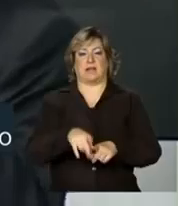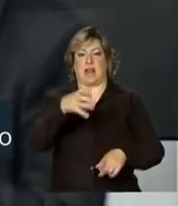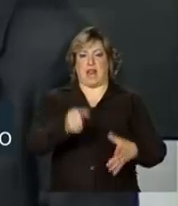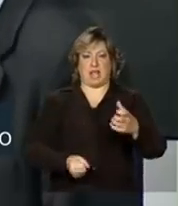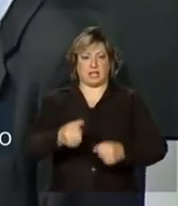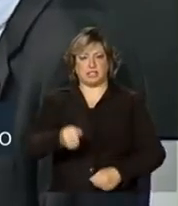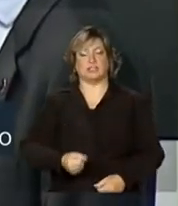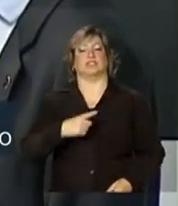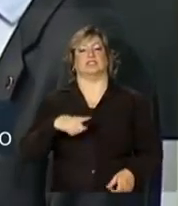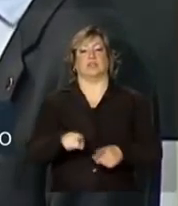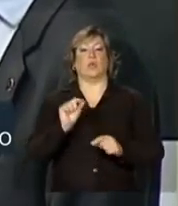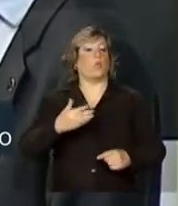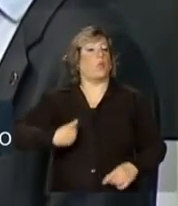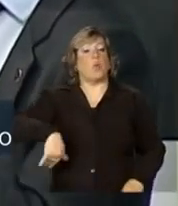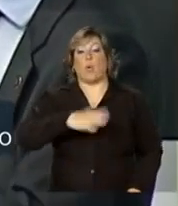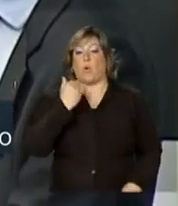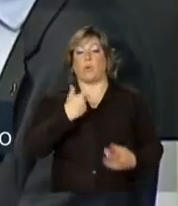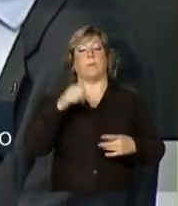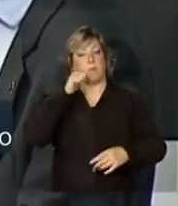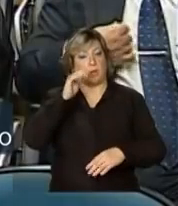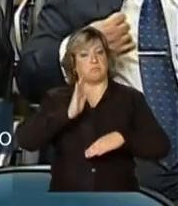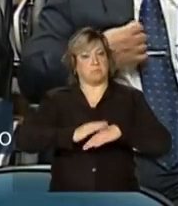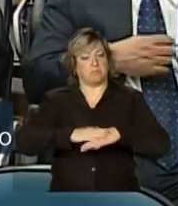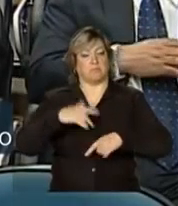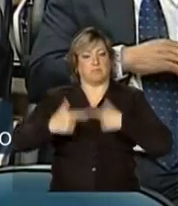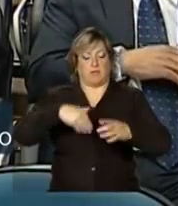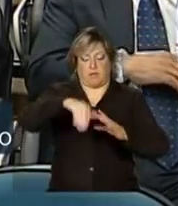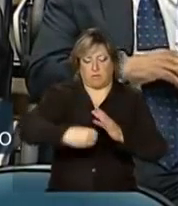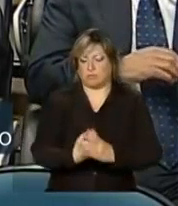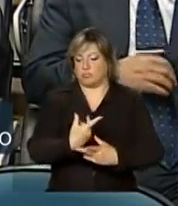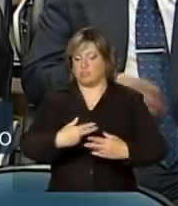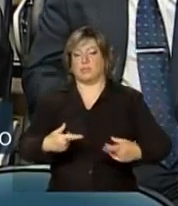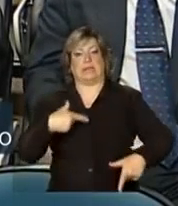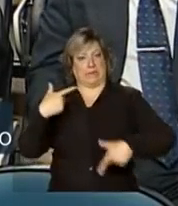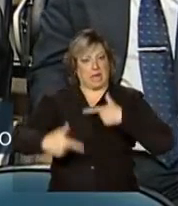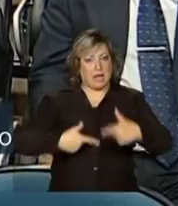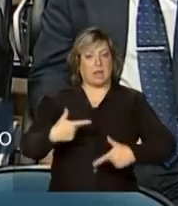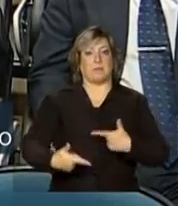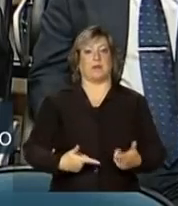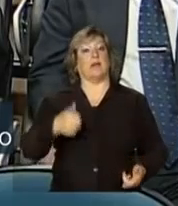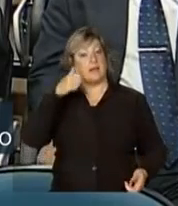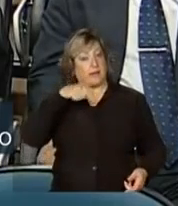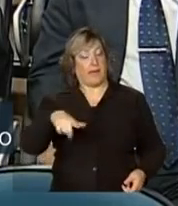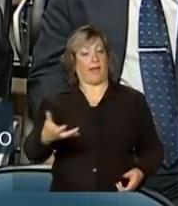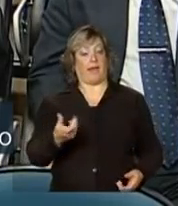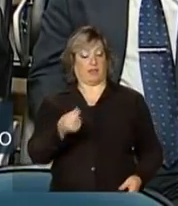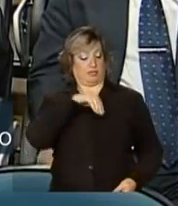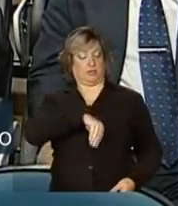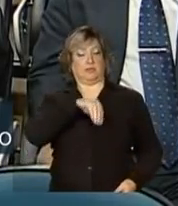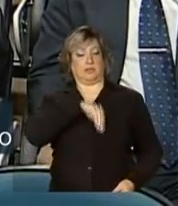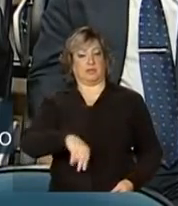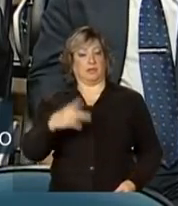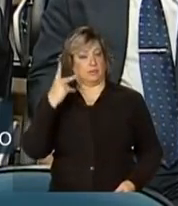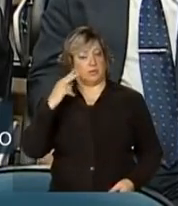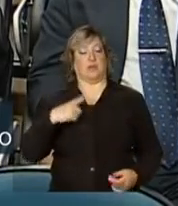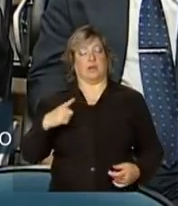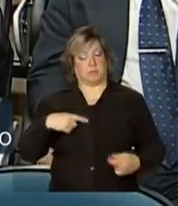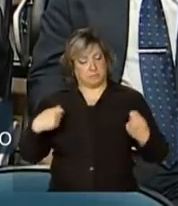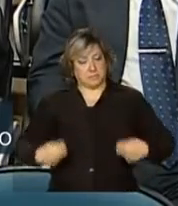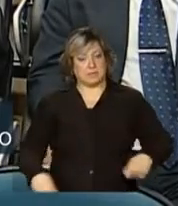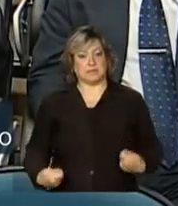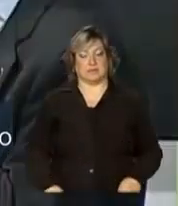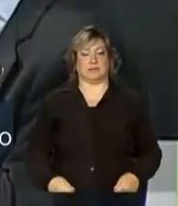elas produzem o que nós comemos. E elas precisam e querem, cada vez mais, autonomia econômica. Não, nós não vamos ter